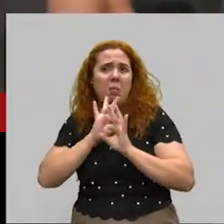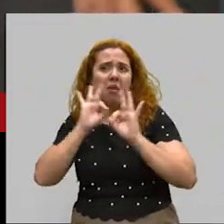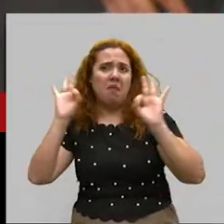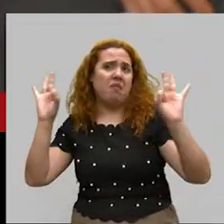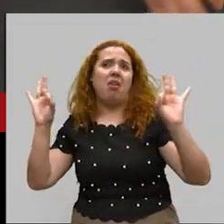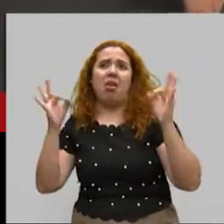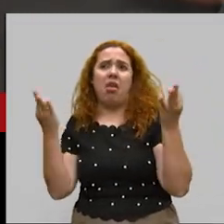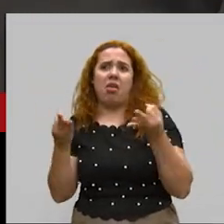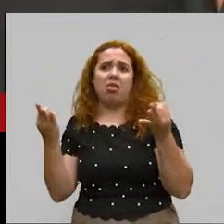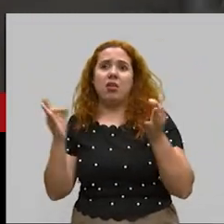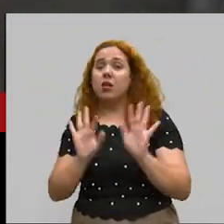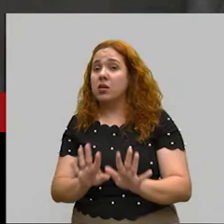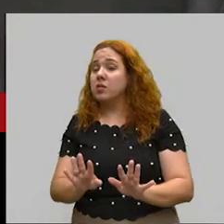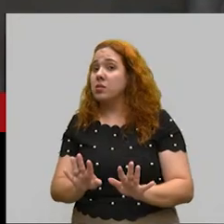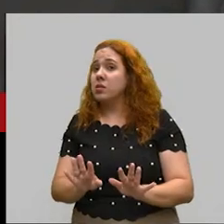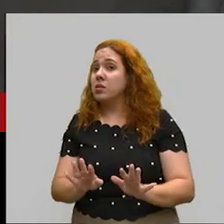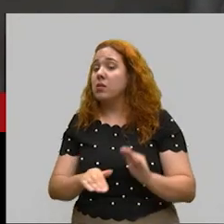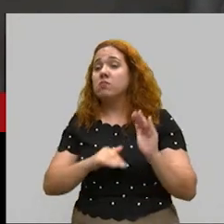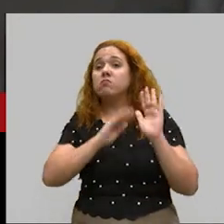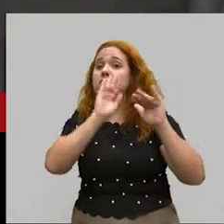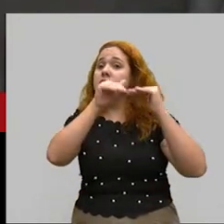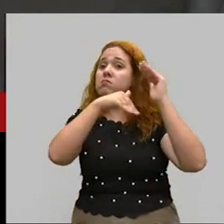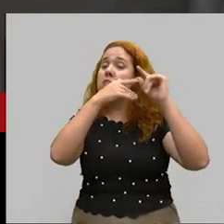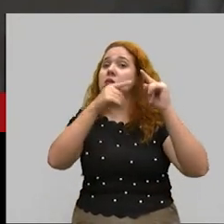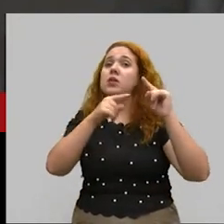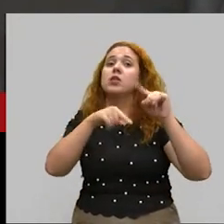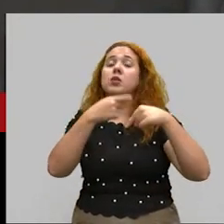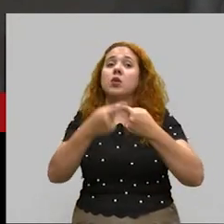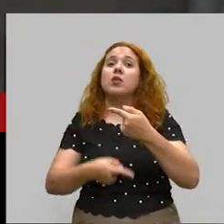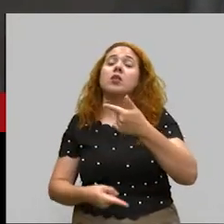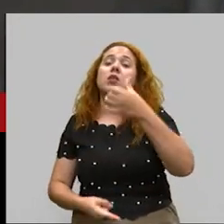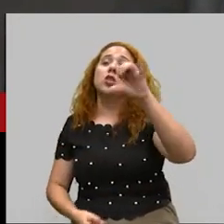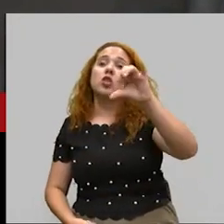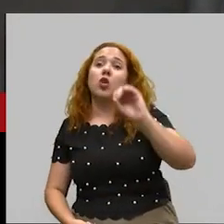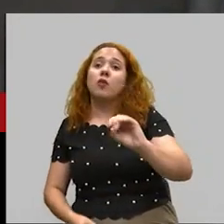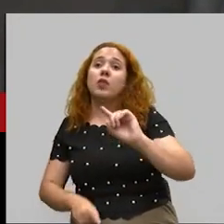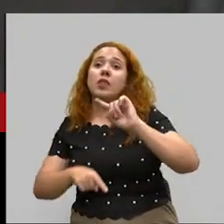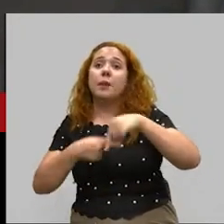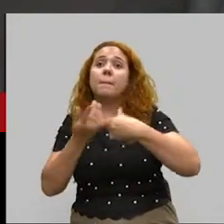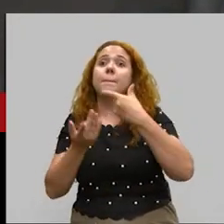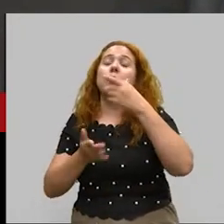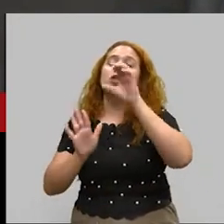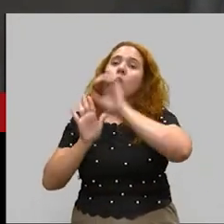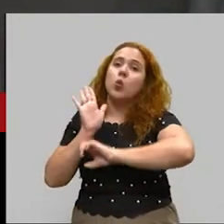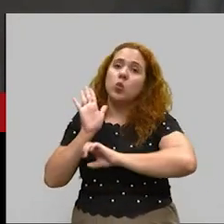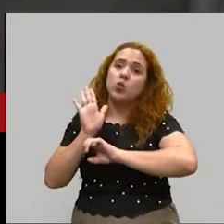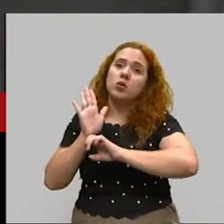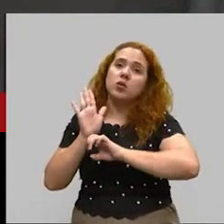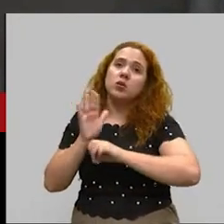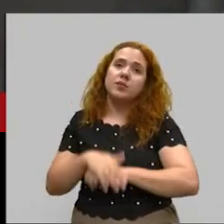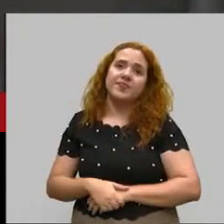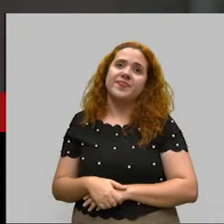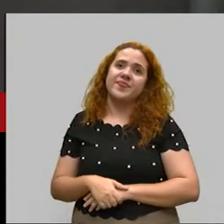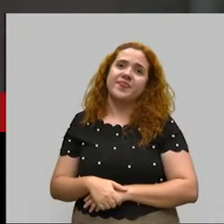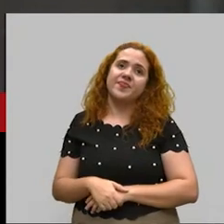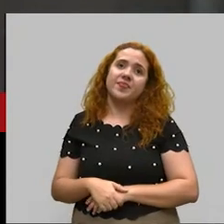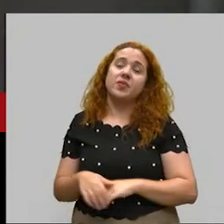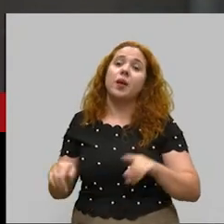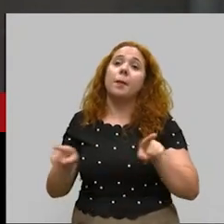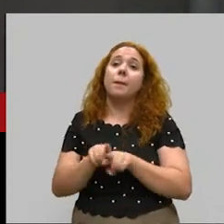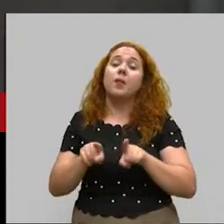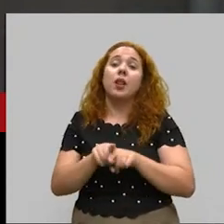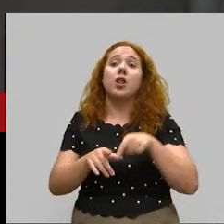educação isso vai avançar só na década de 90 depois da Constituição com o avanço também da luta